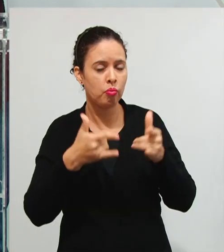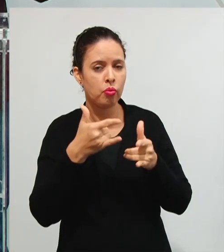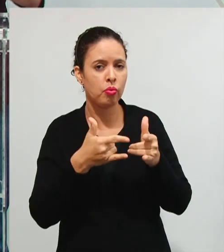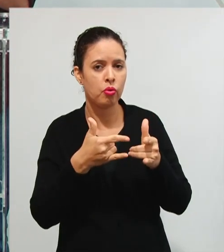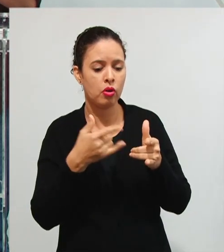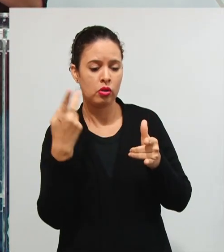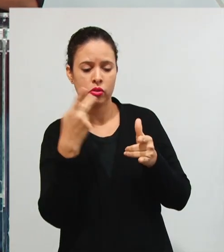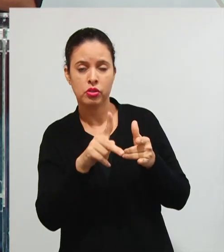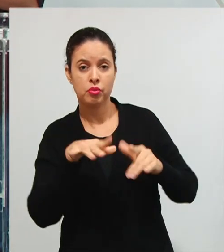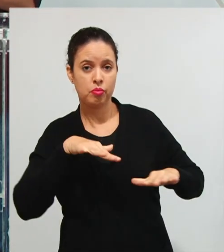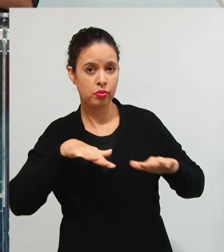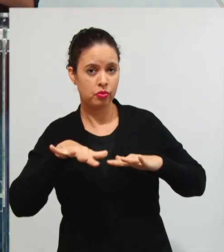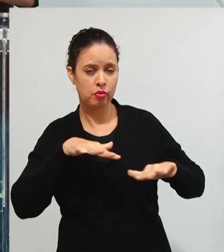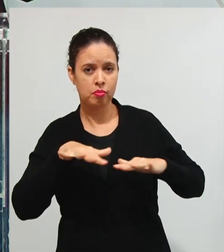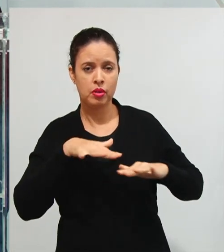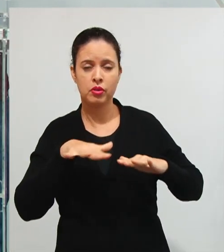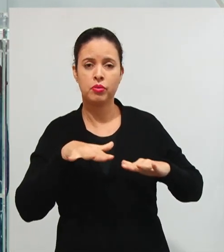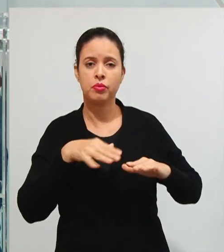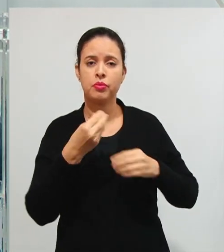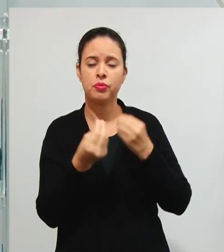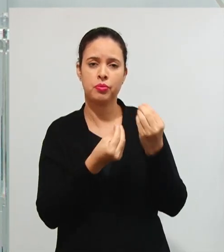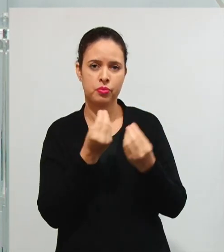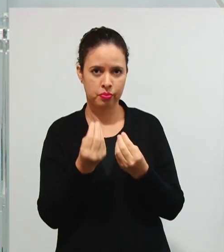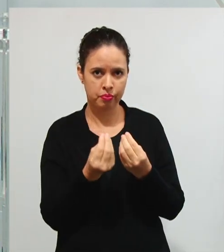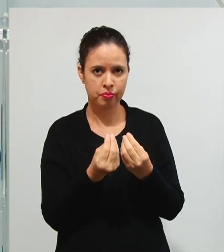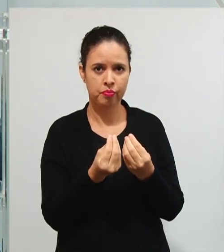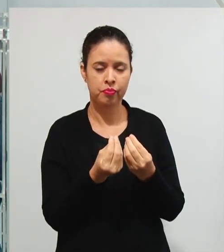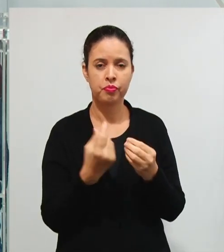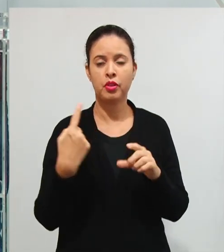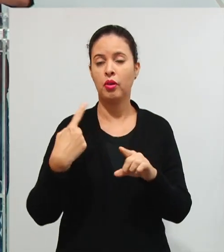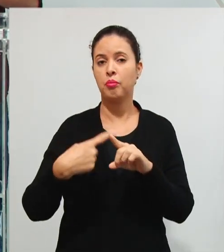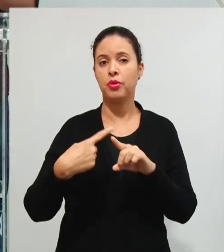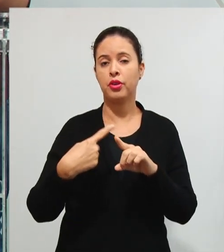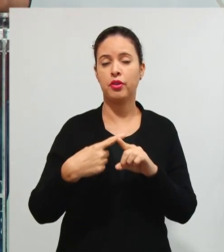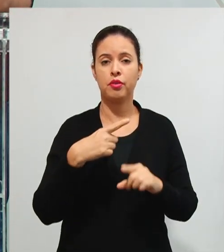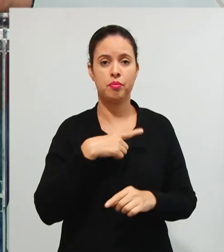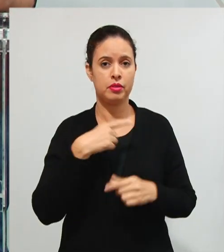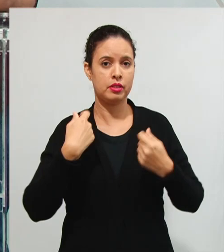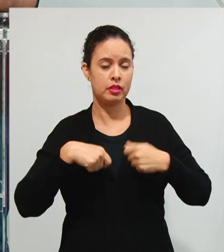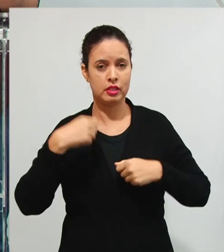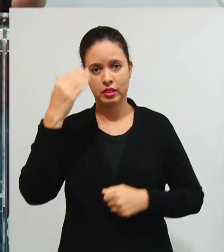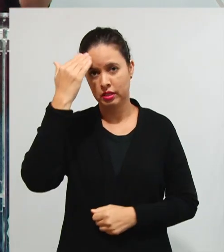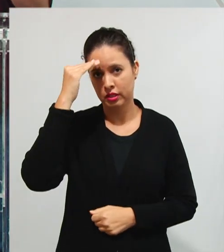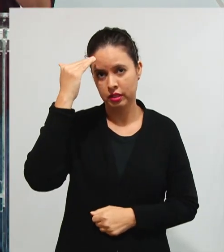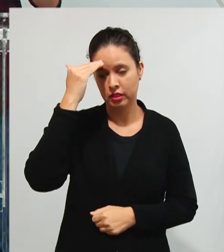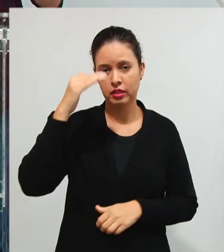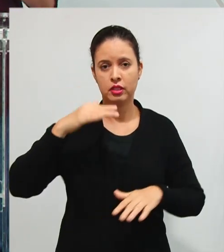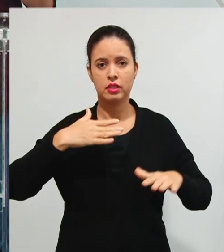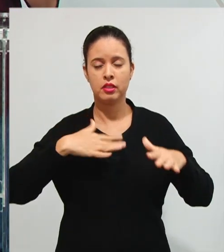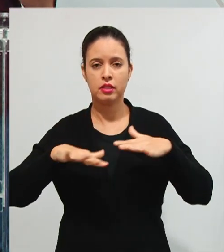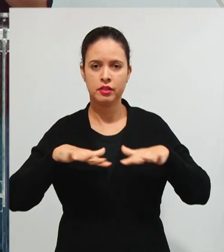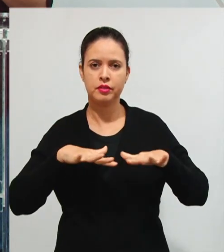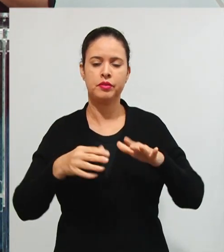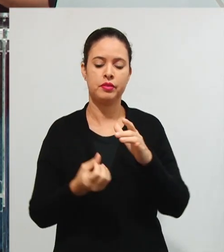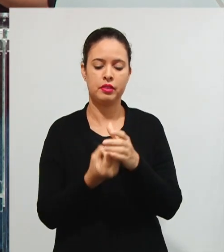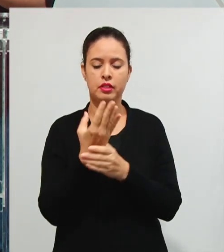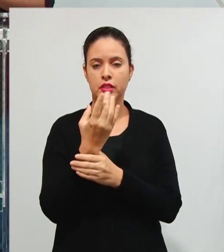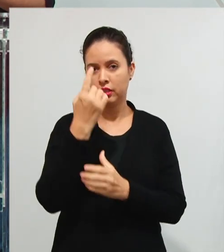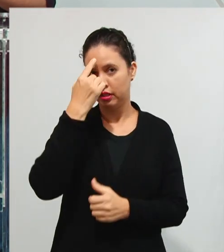o movimento, já que quando você vai para a parte de programação, vai criar um robô, você precisa entender o movimento. Então vamos criar um